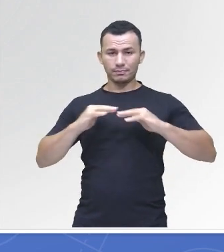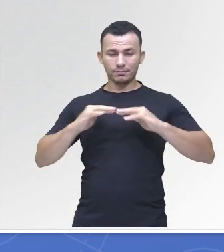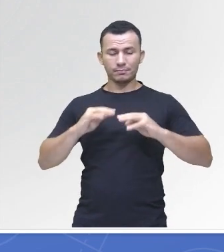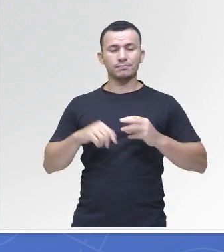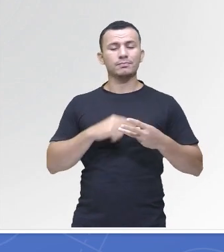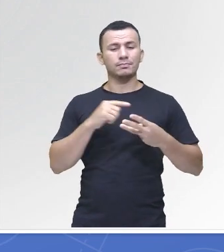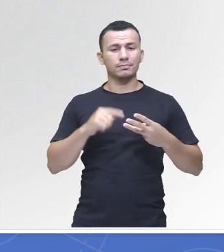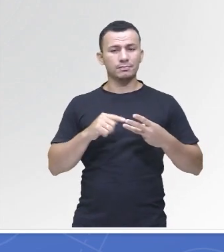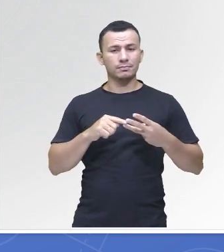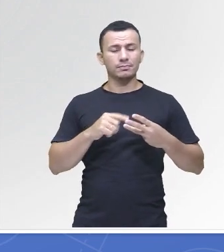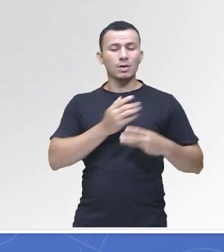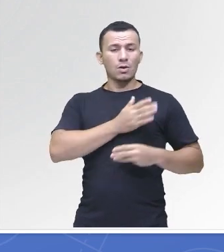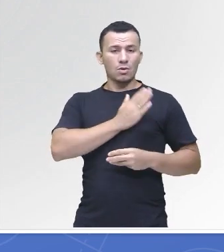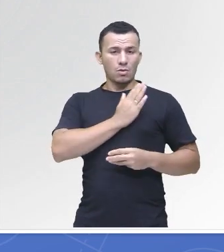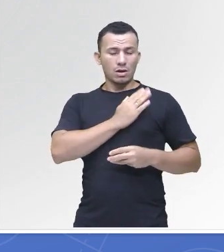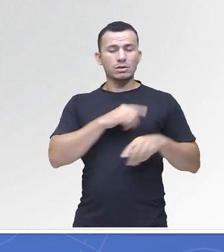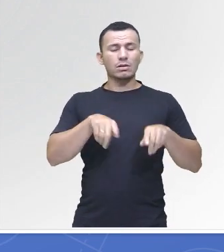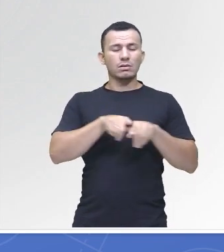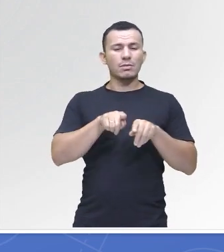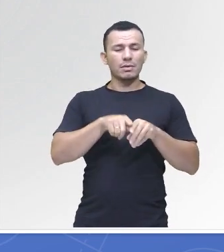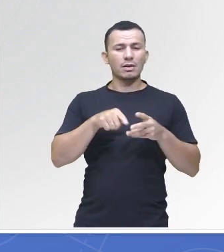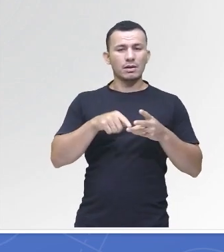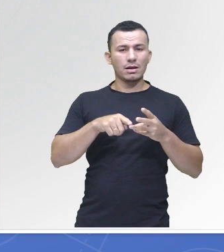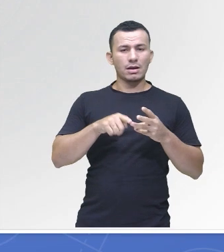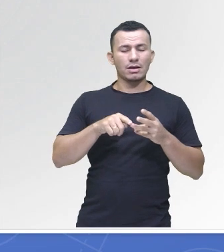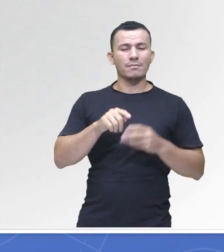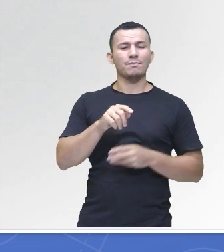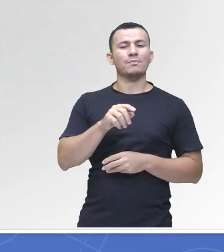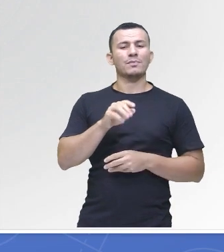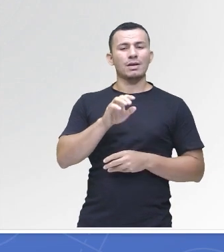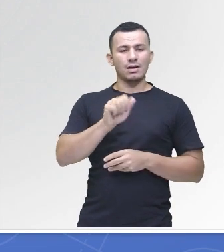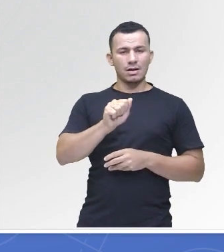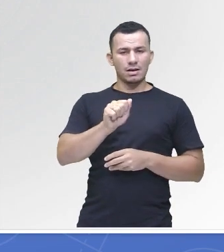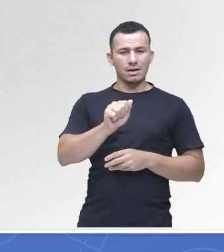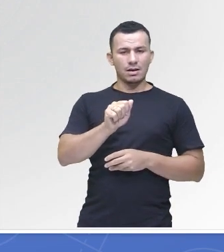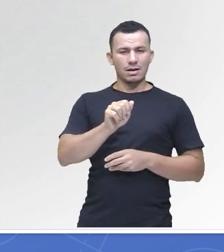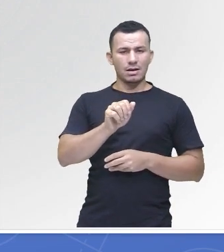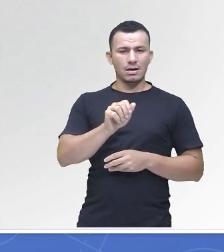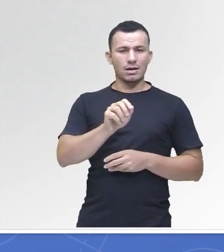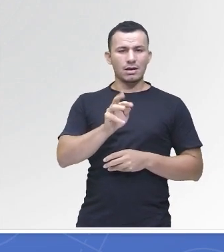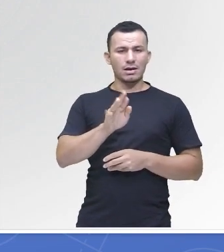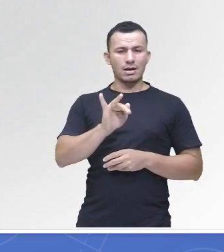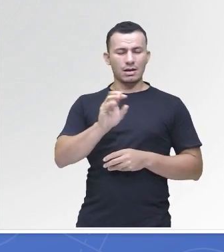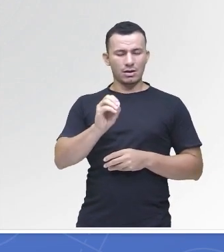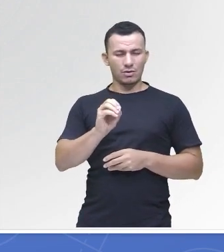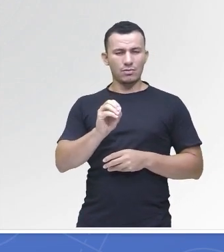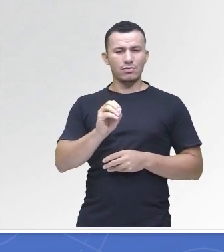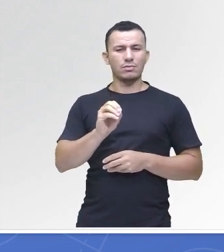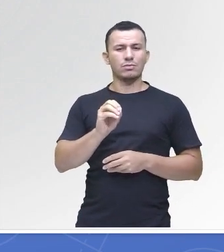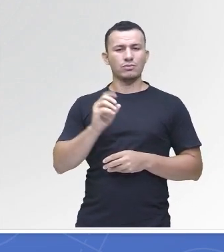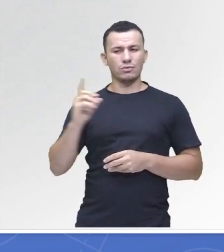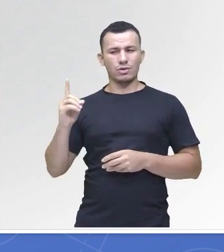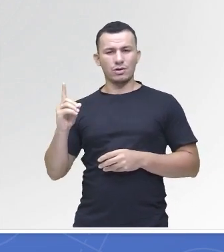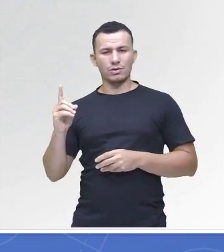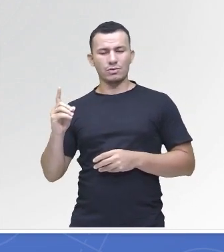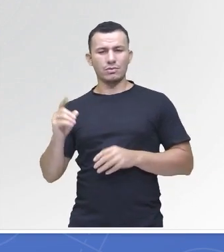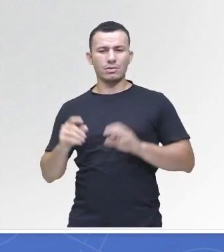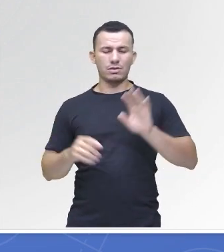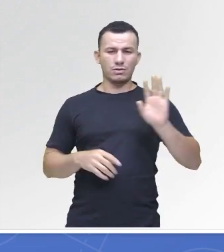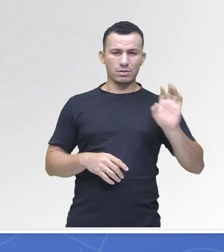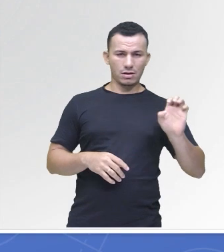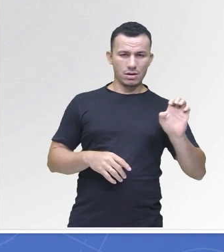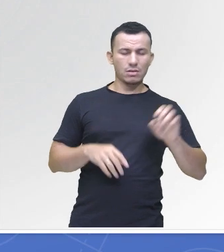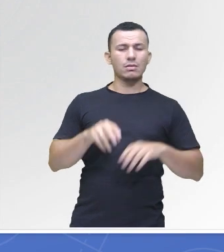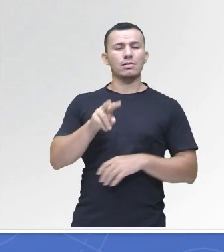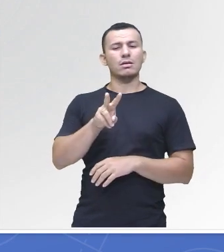também, na sua anatomia, ele apresenta o átrio direito, o átrio esquerdo e o ventrículo direito nessa região e o ventrículo